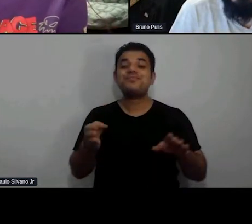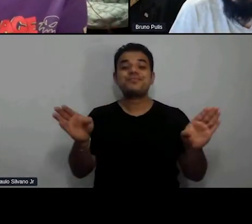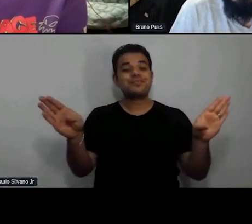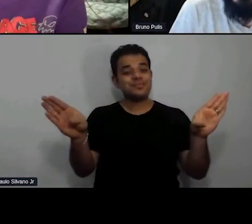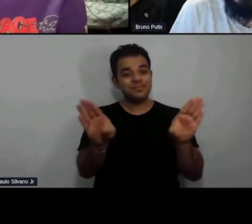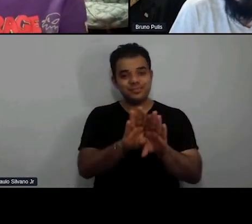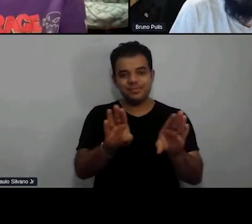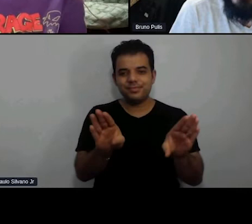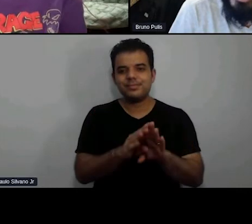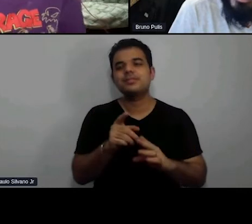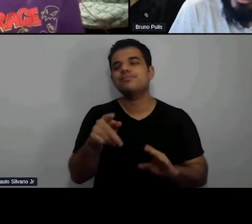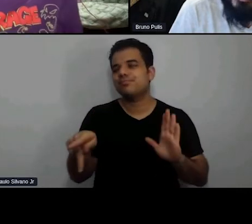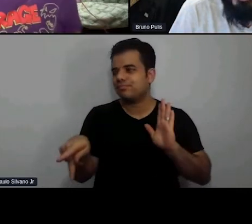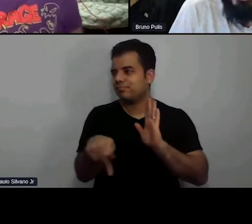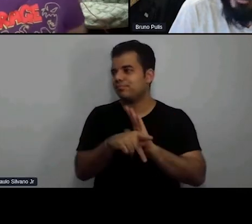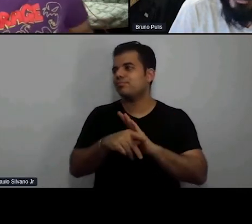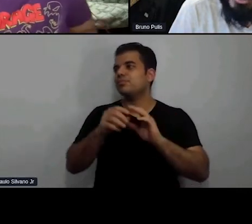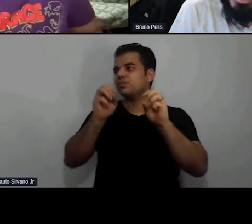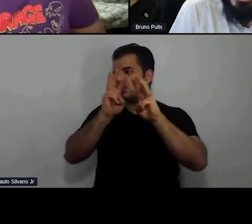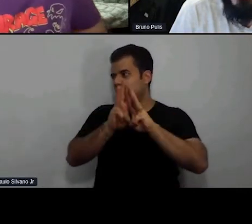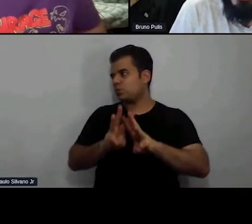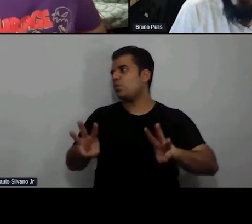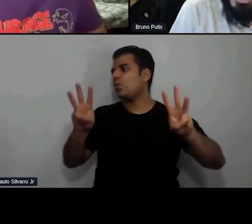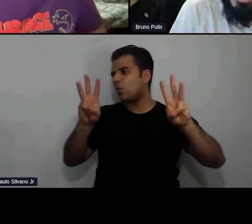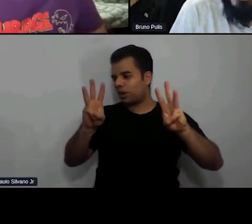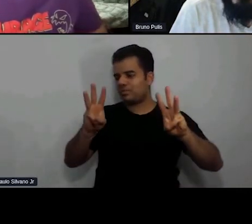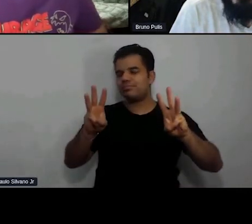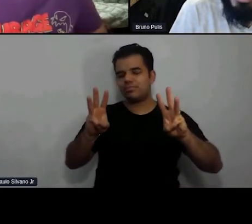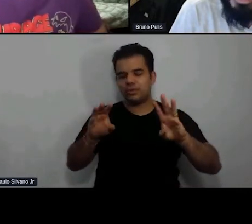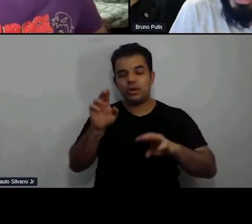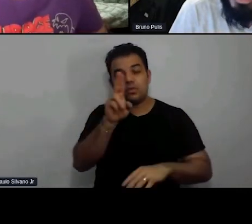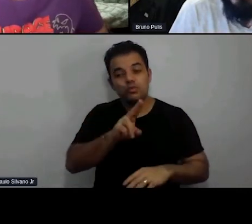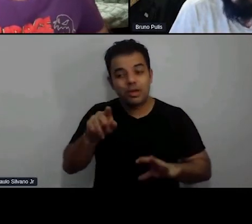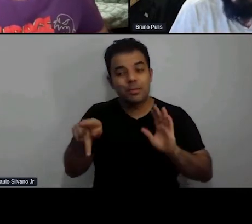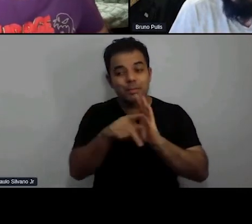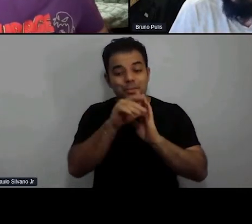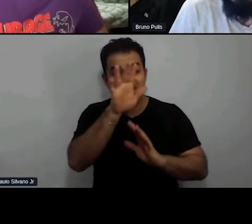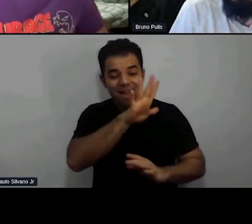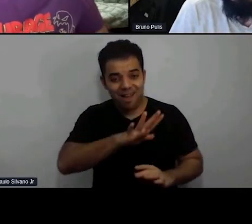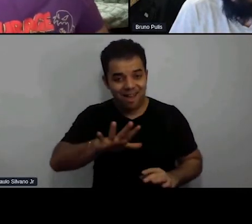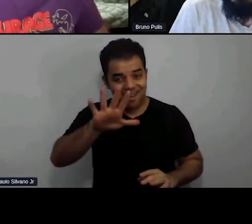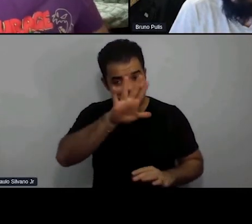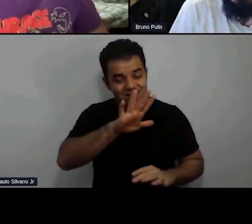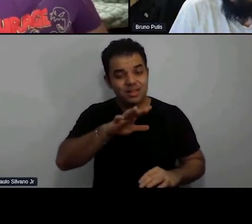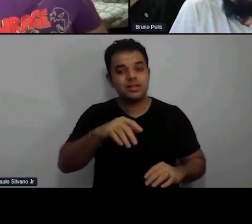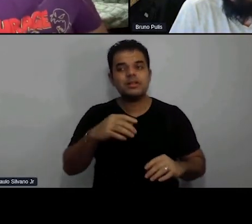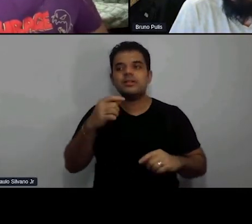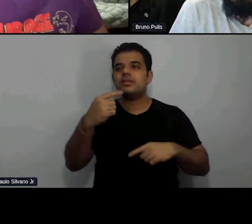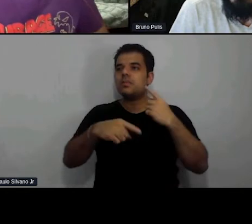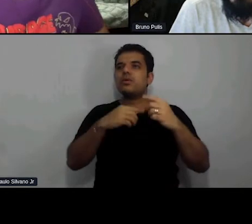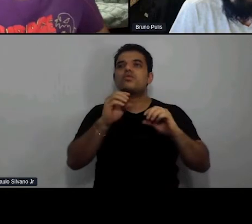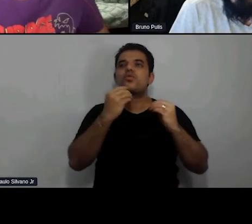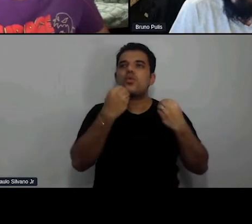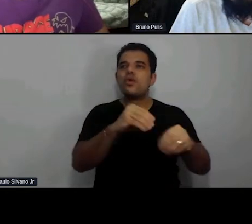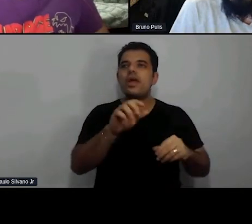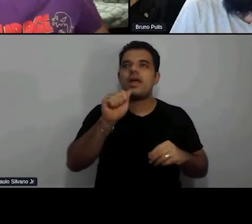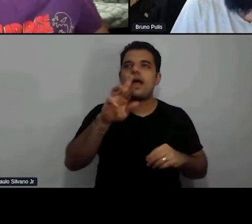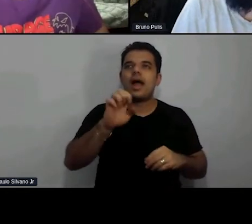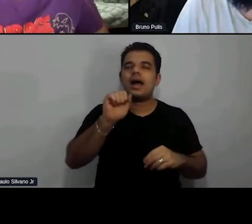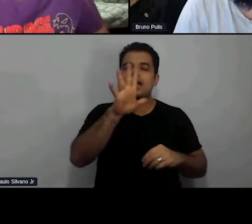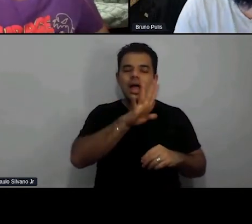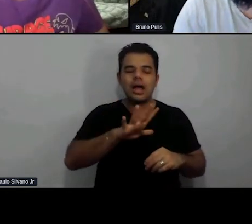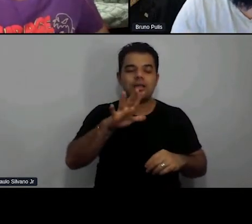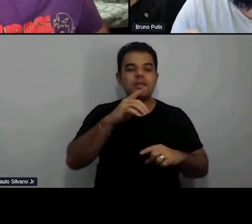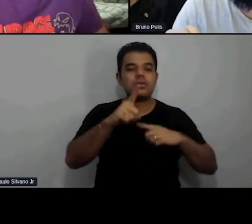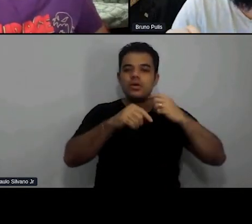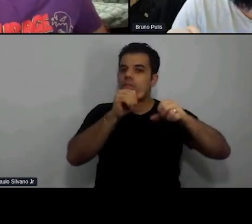Esse é o tendão de Aquiles na web. Usar atributo área, achando que coloquei um atributo área,